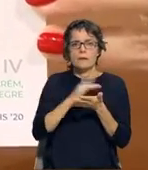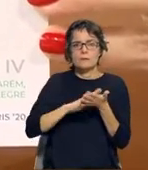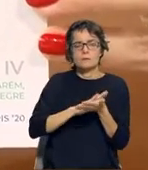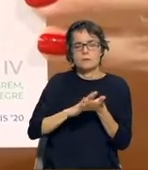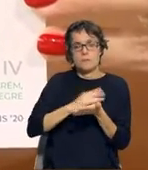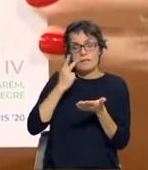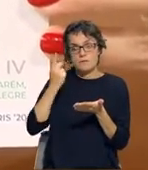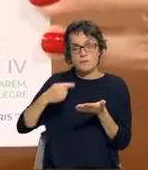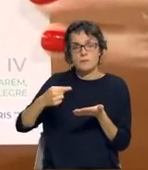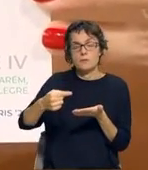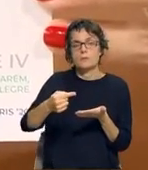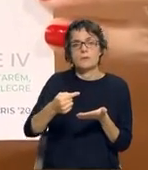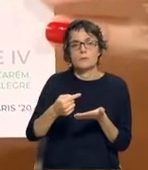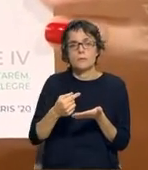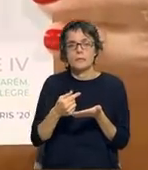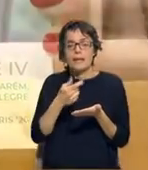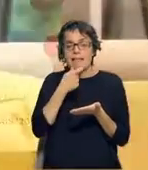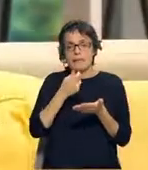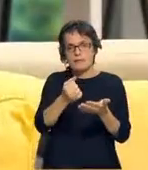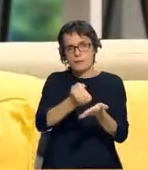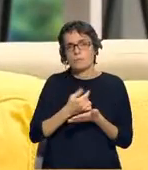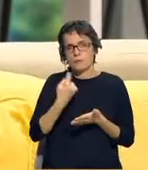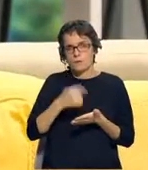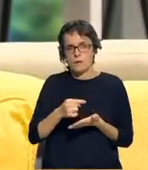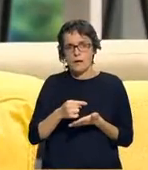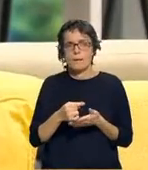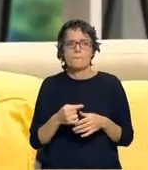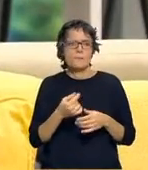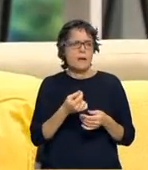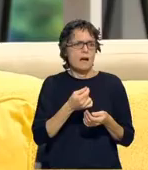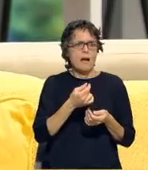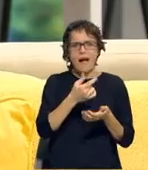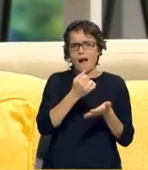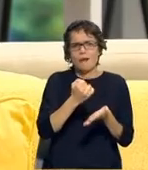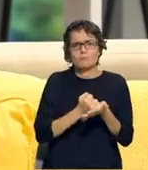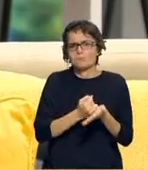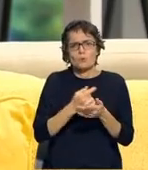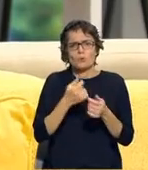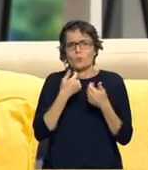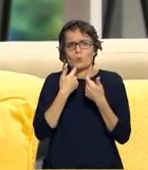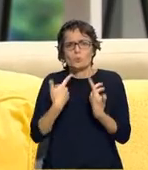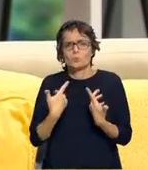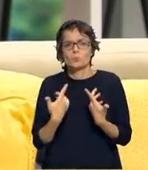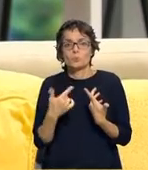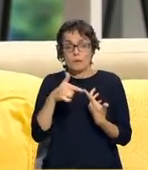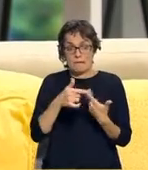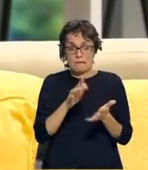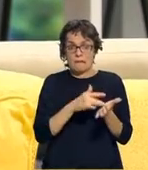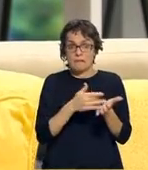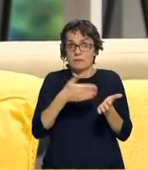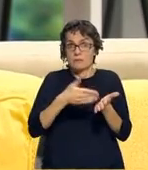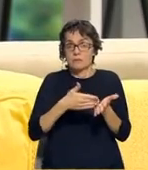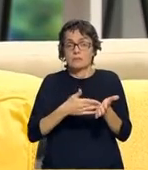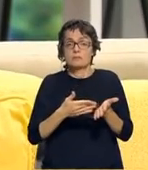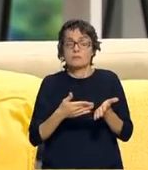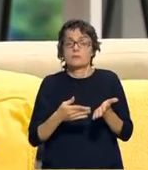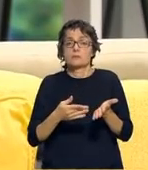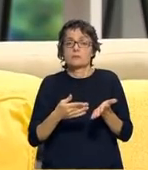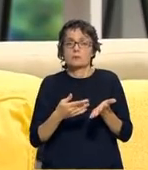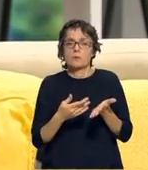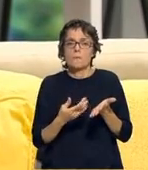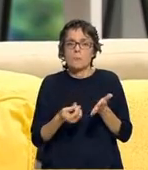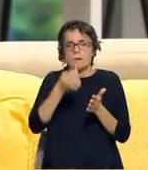Ajudaris ter o apoio ao estudo, ter apoio à alimentação, ter apoio em óculos. Portanto, este livro é mais do que um livro